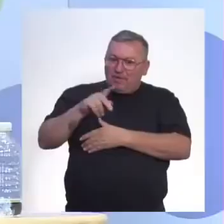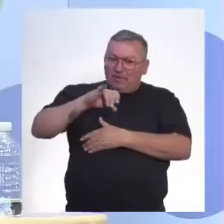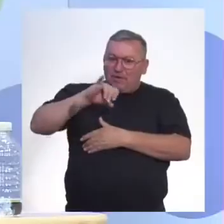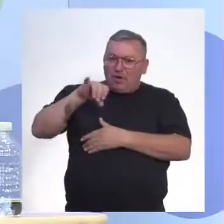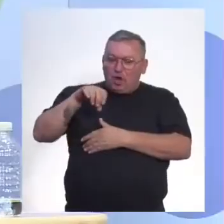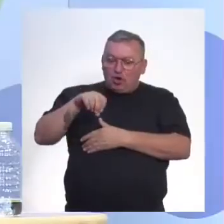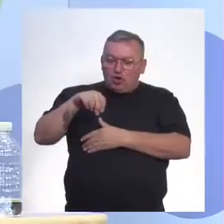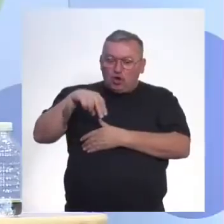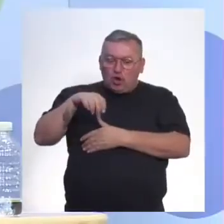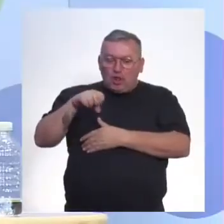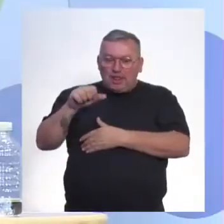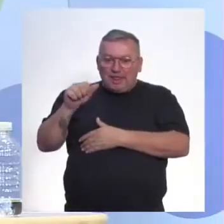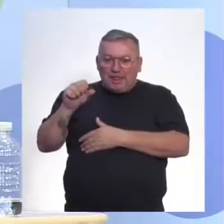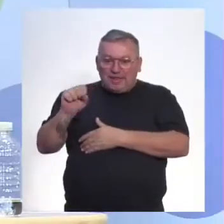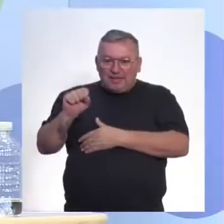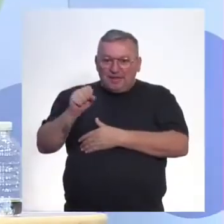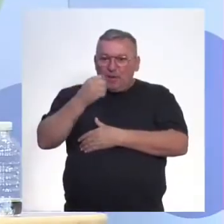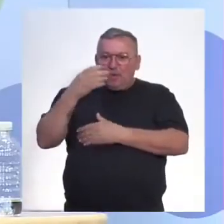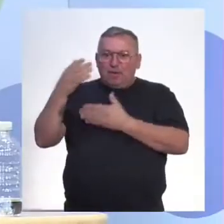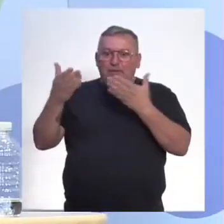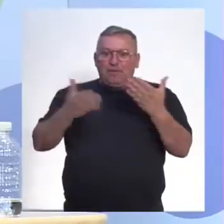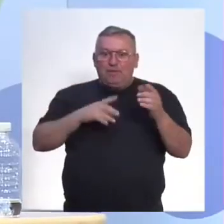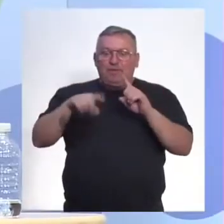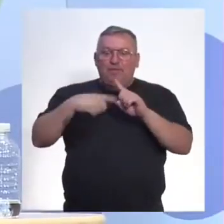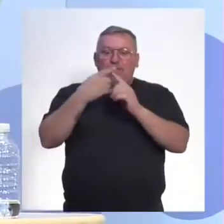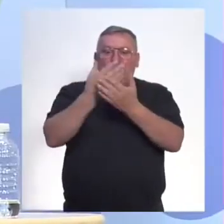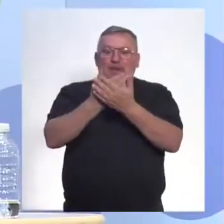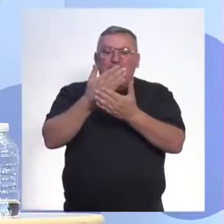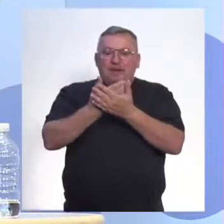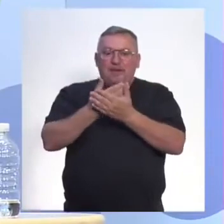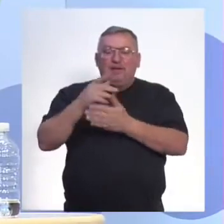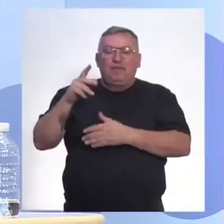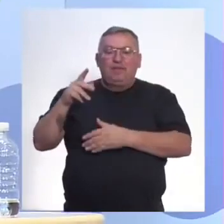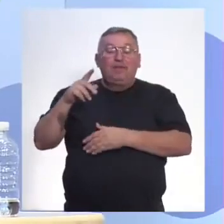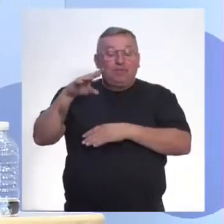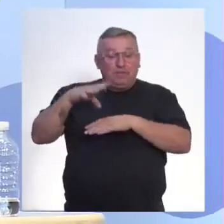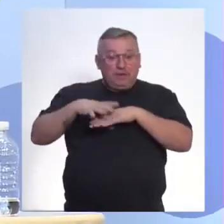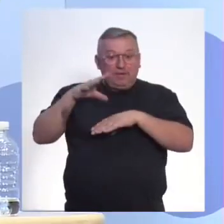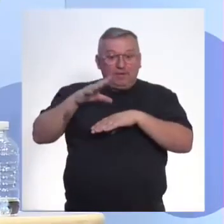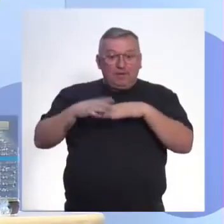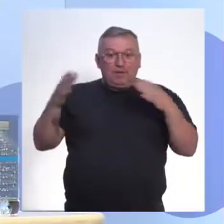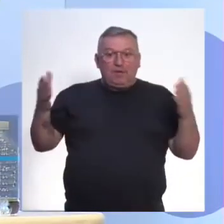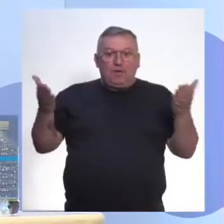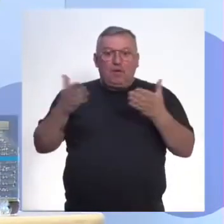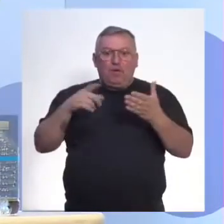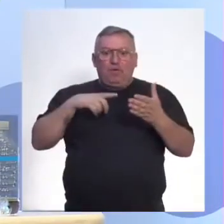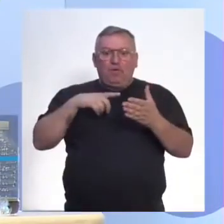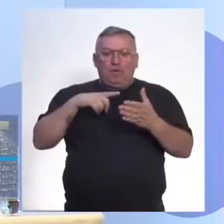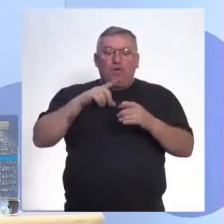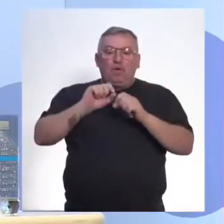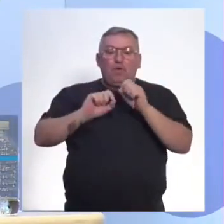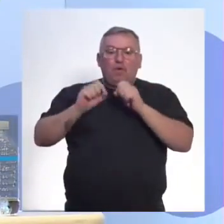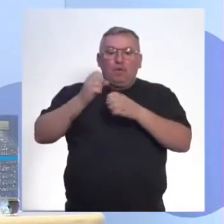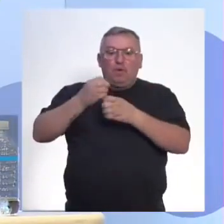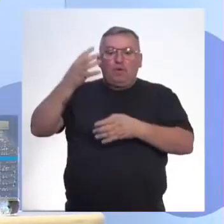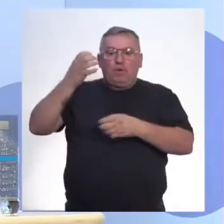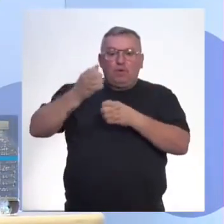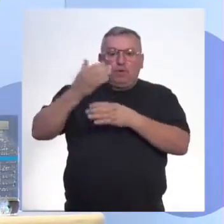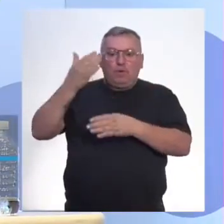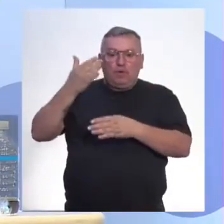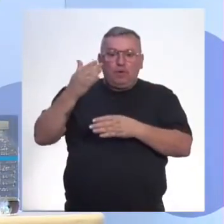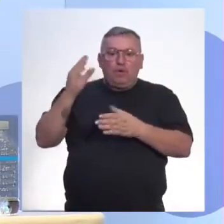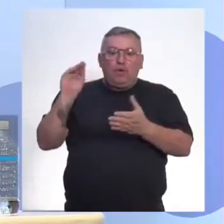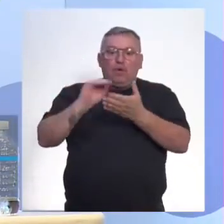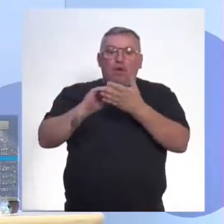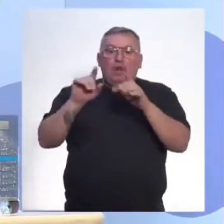Jonas. Olá, bom dia, Osmar. Sejam todos bem-vindos para essa aula de matemática aqui. Hoje eu vou ser o porta-voz de vocês no chat, né?